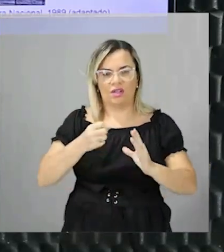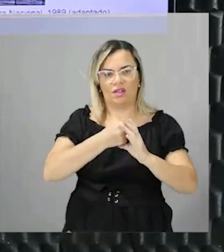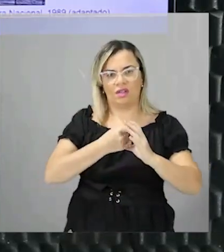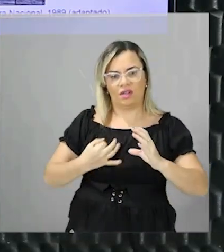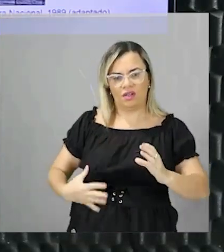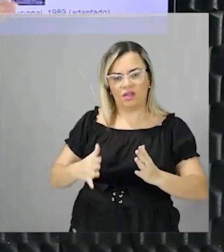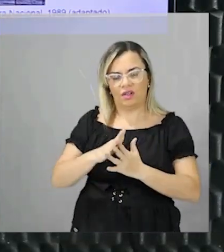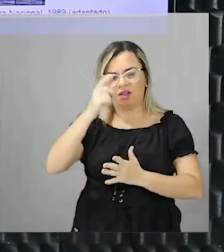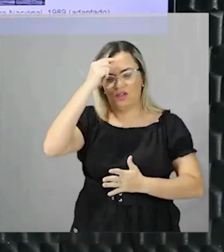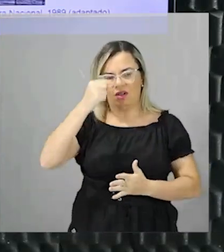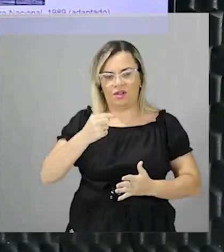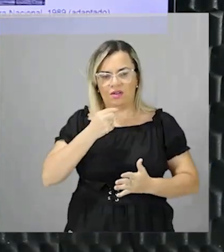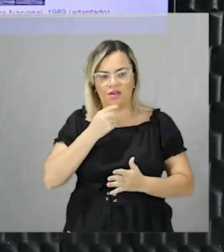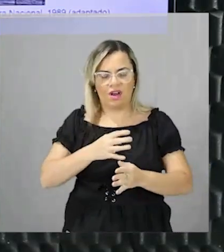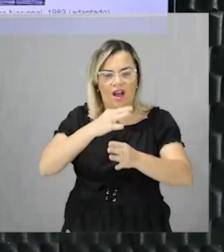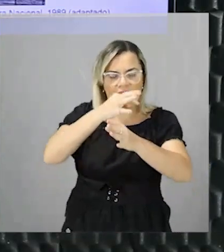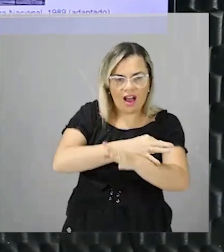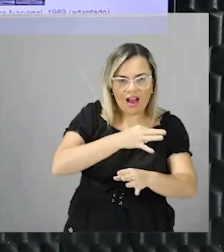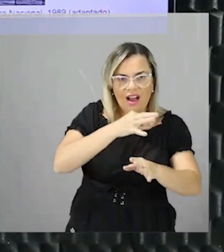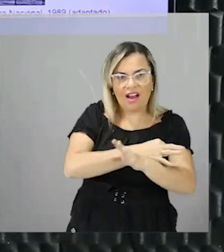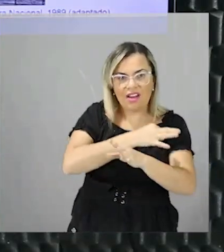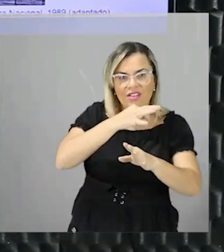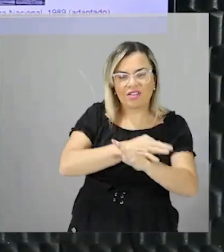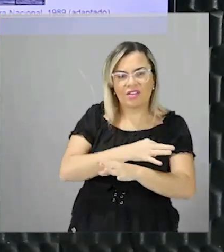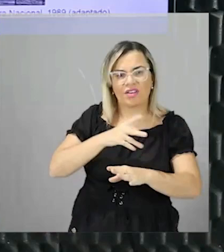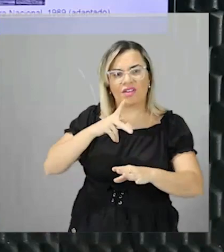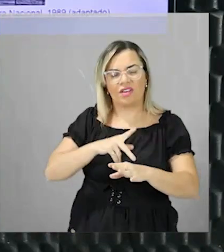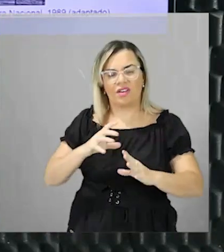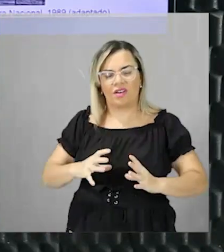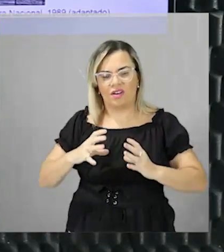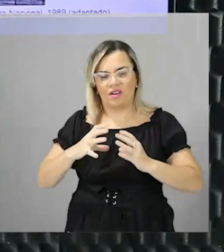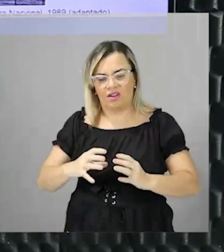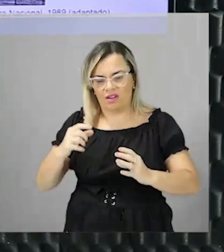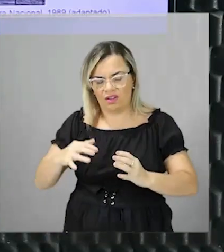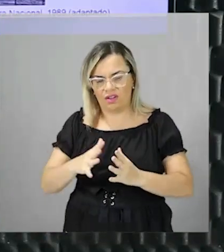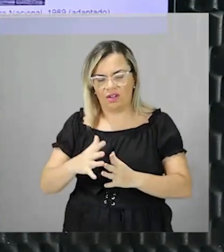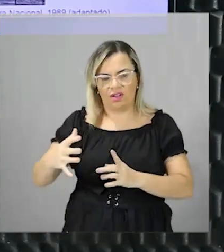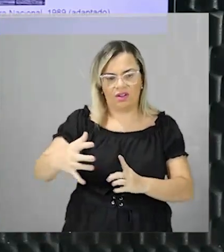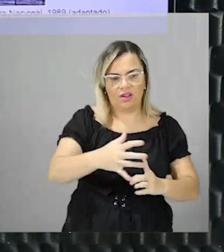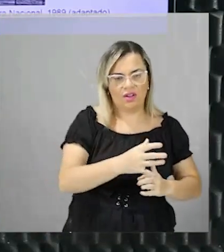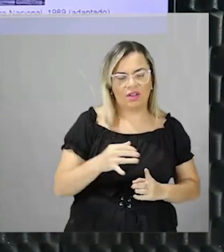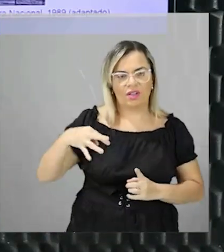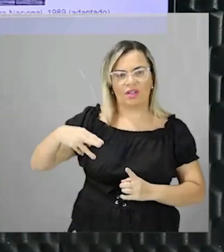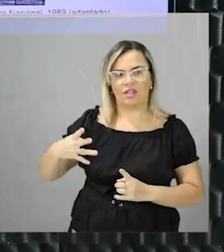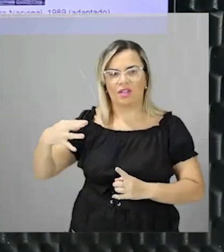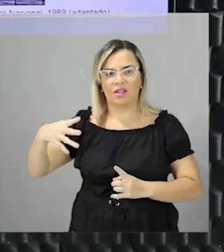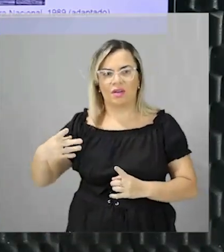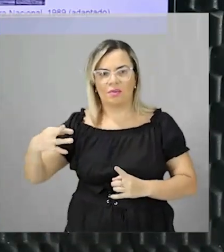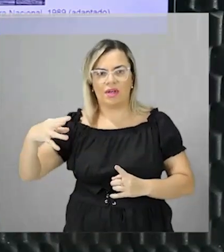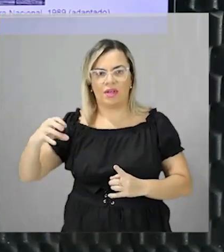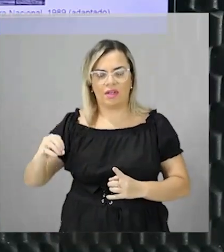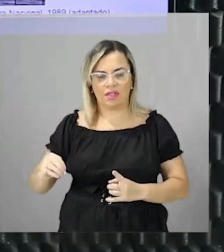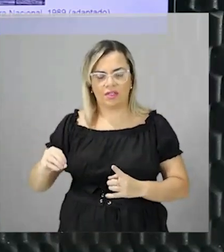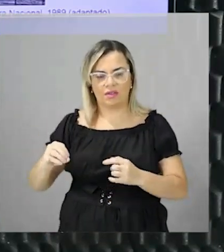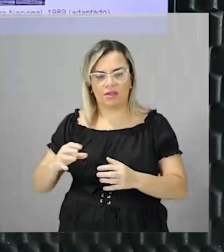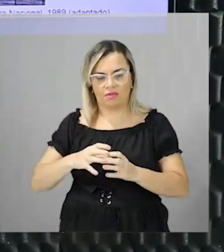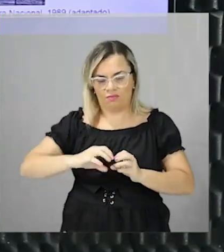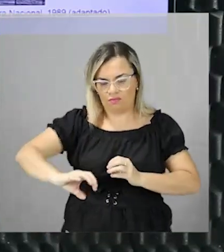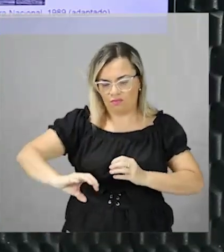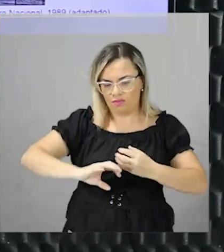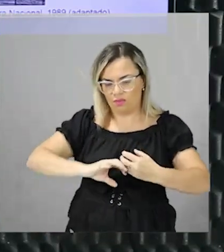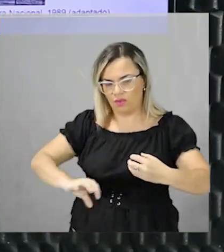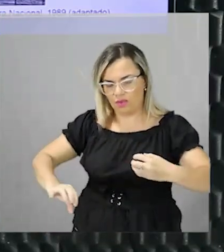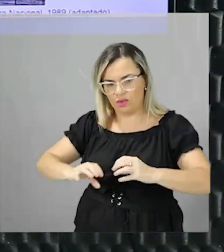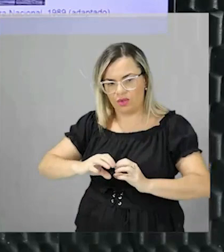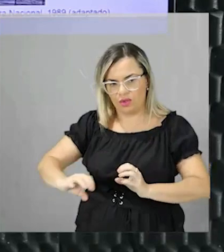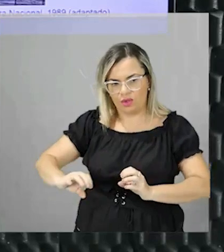dessa imagem vai ser a resistência das rochas, tá certo? Quando expostas ao intemperismo, à erosão, vão se desagregar, principalmente onde